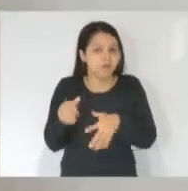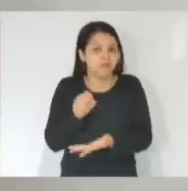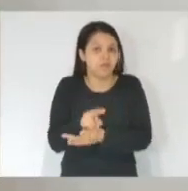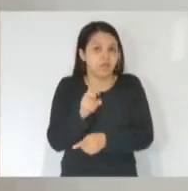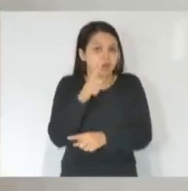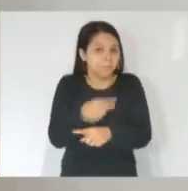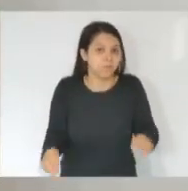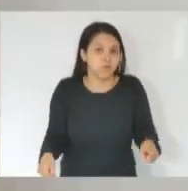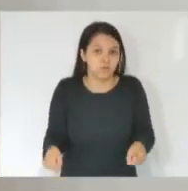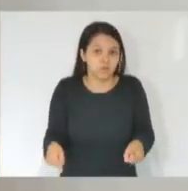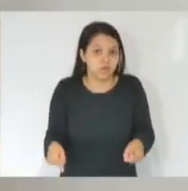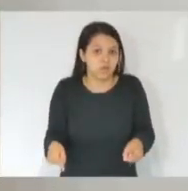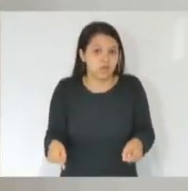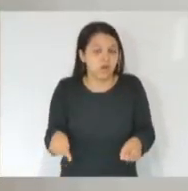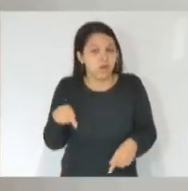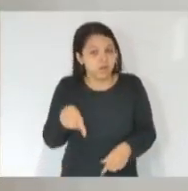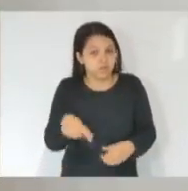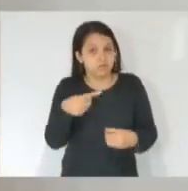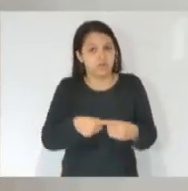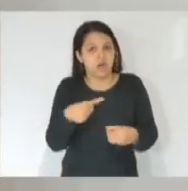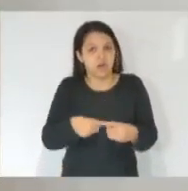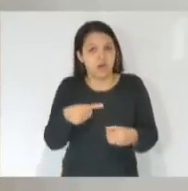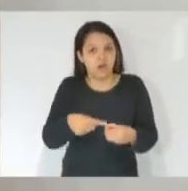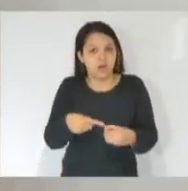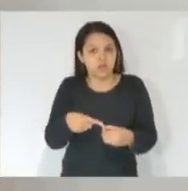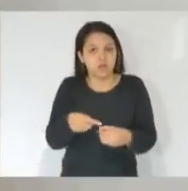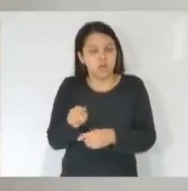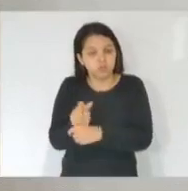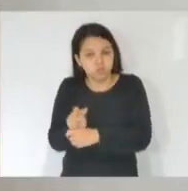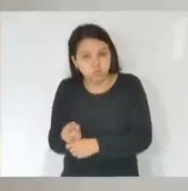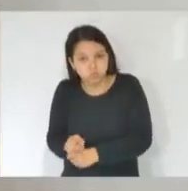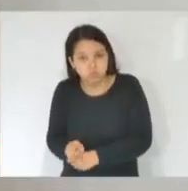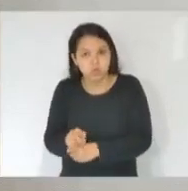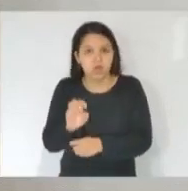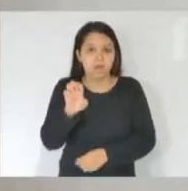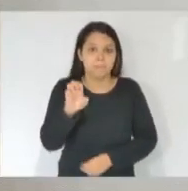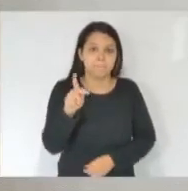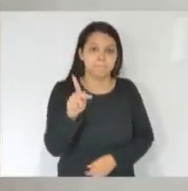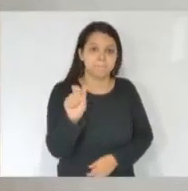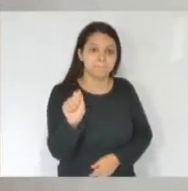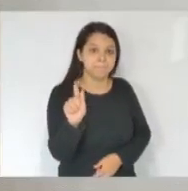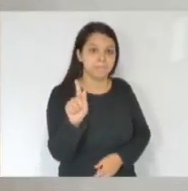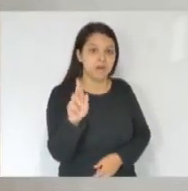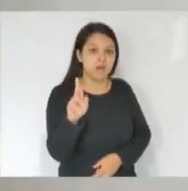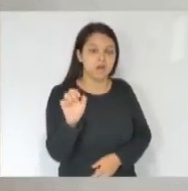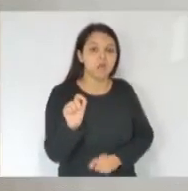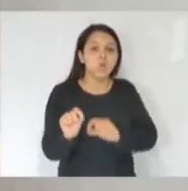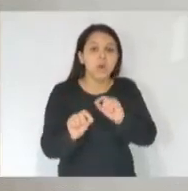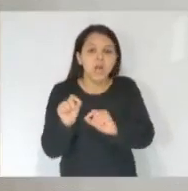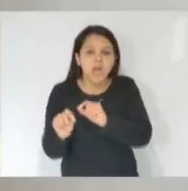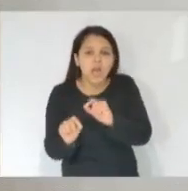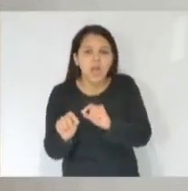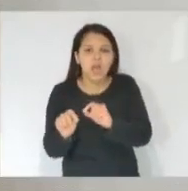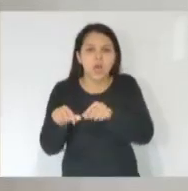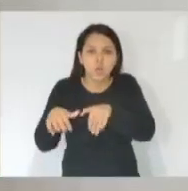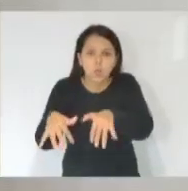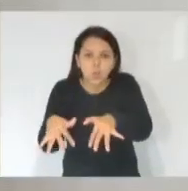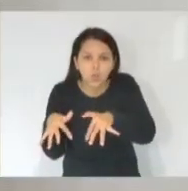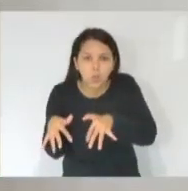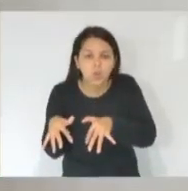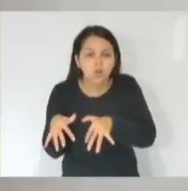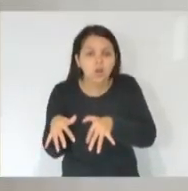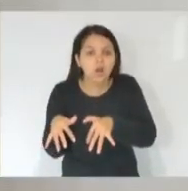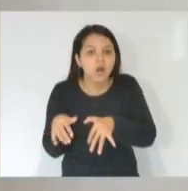um trabalho de acompanhamento muito importante, a EPAGRE, daquilo que está se usando no campo, vai perder esse